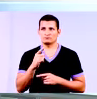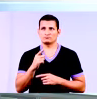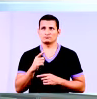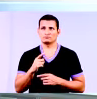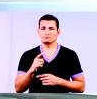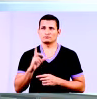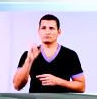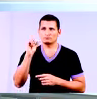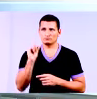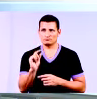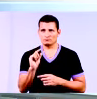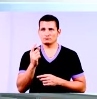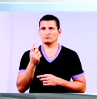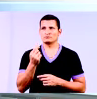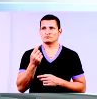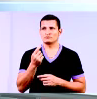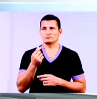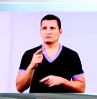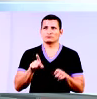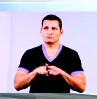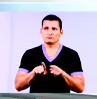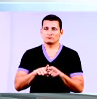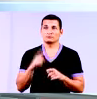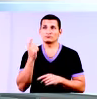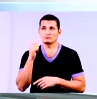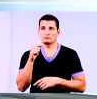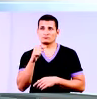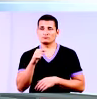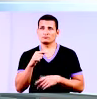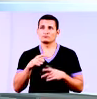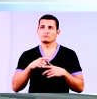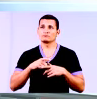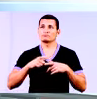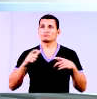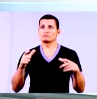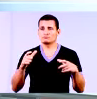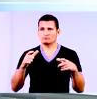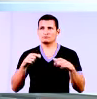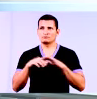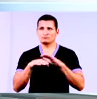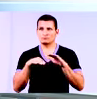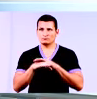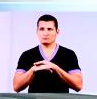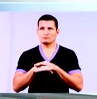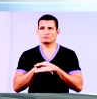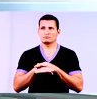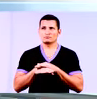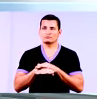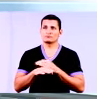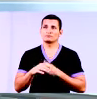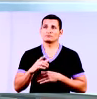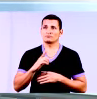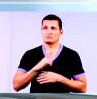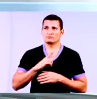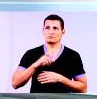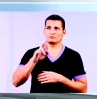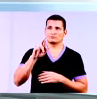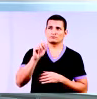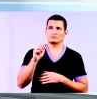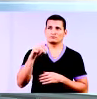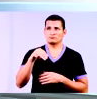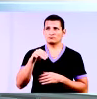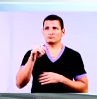muito menor que eles e eu consigo ter um espaço de armazenamento muito maior nela. Então a gente tem memória RAM aí de pente de